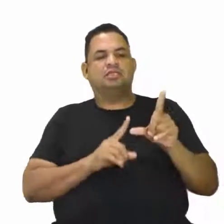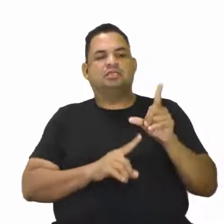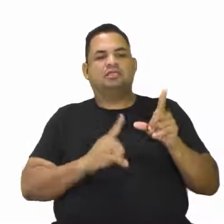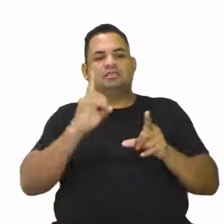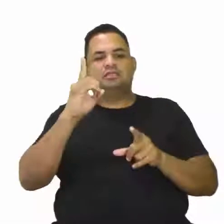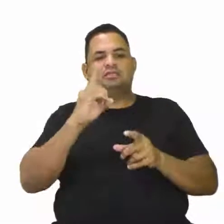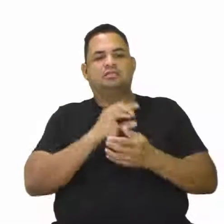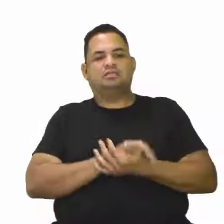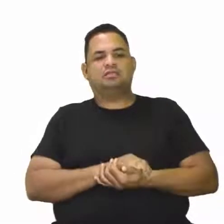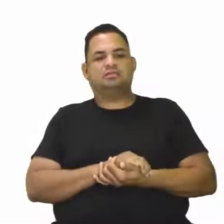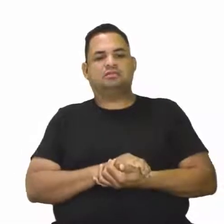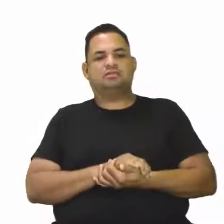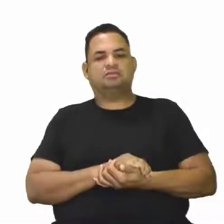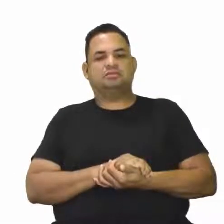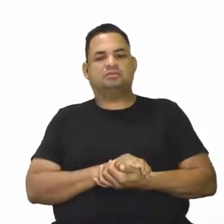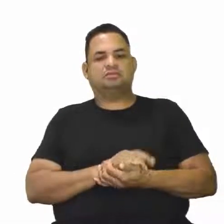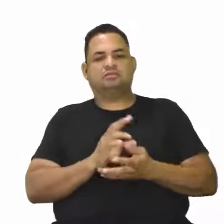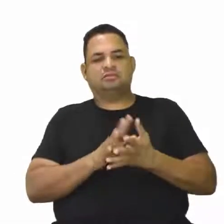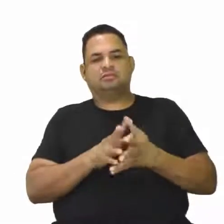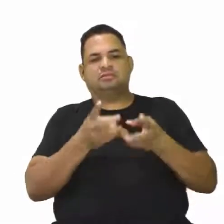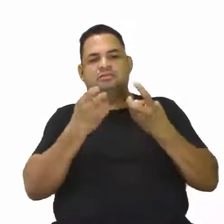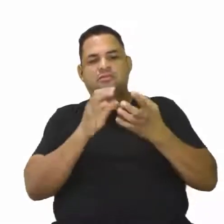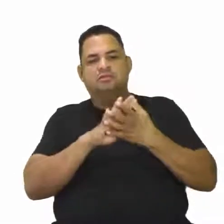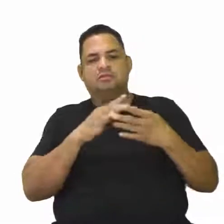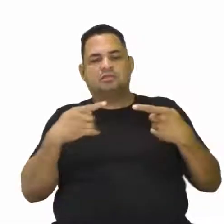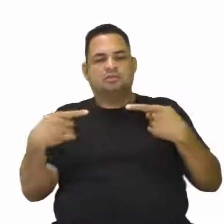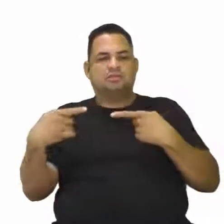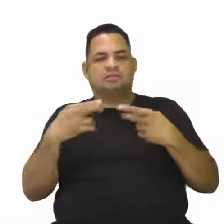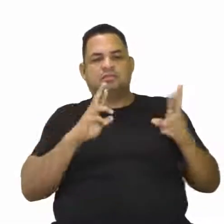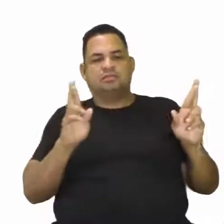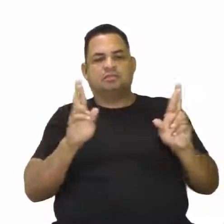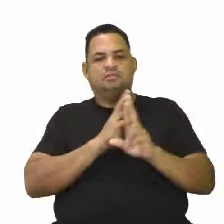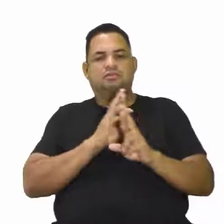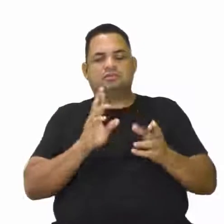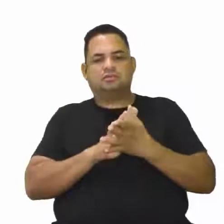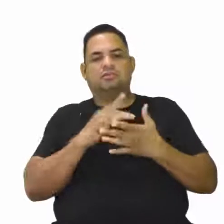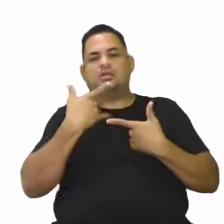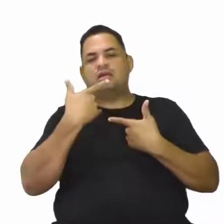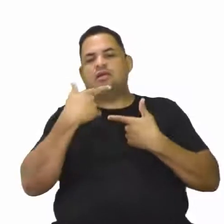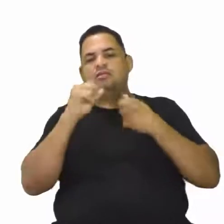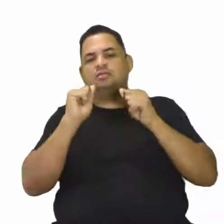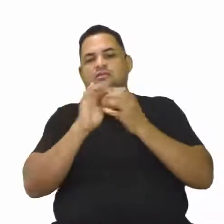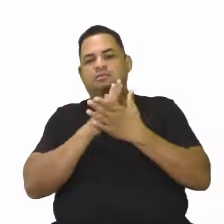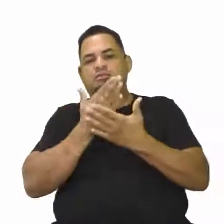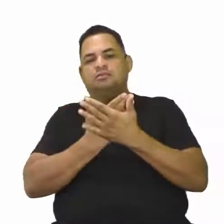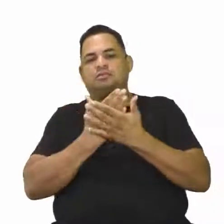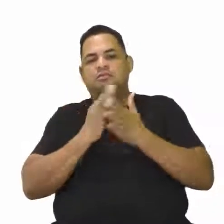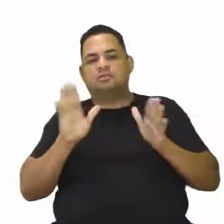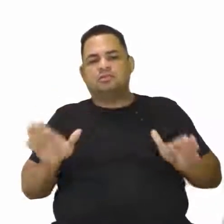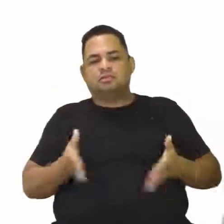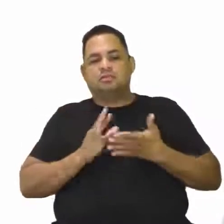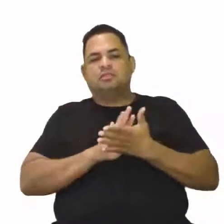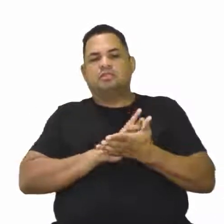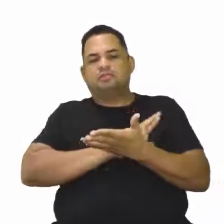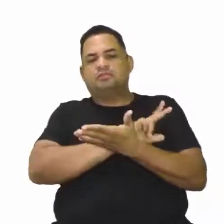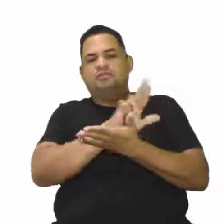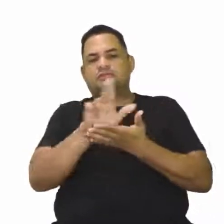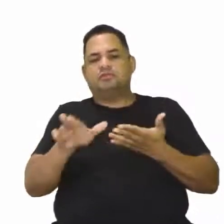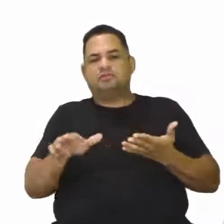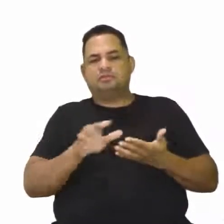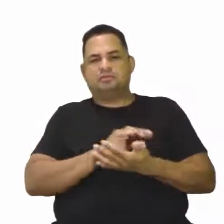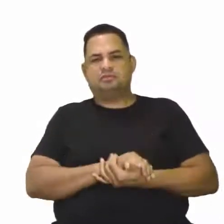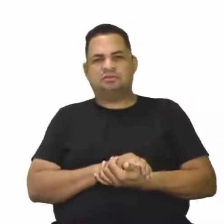D de dado. Isso. Explorar as relações entre as línguas estudadas para promover a diversidade. Isso